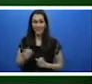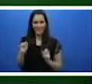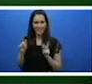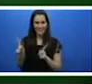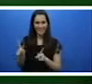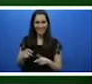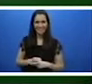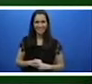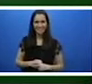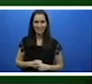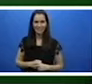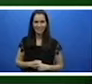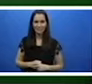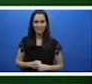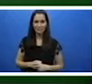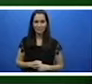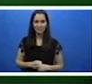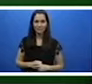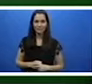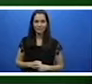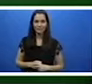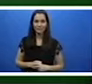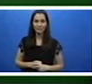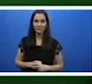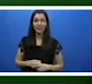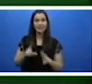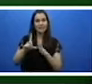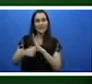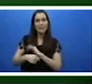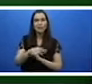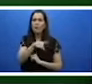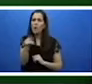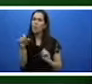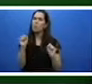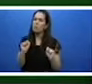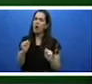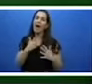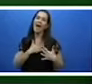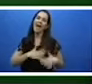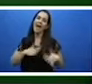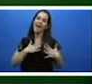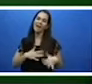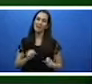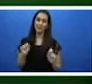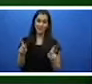Separaram? Depois você pode fazer com calma, ok?